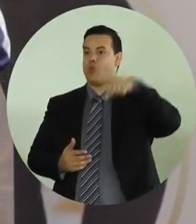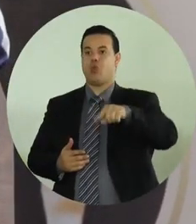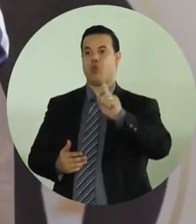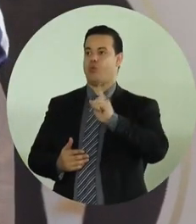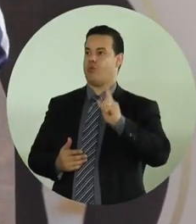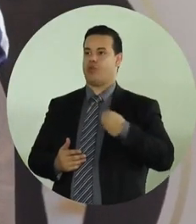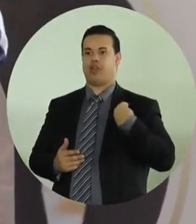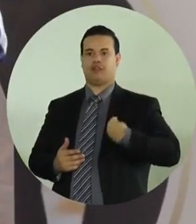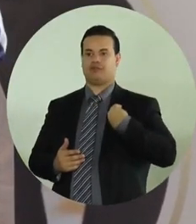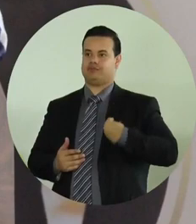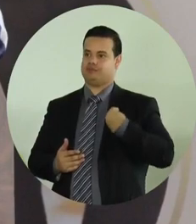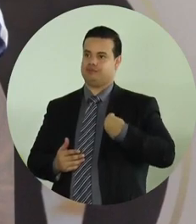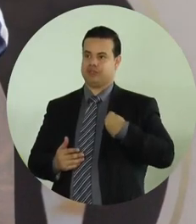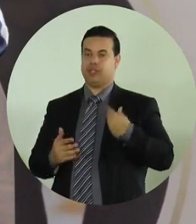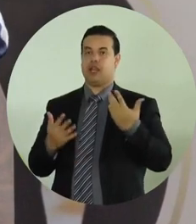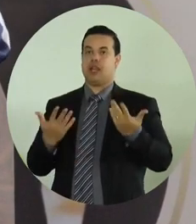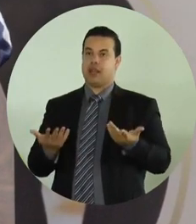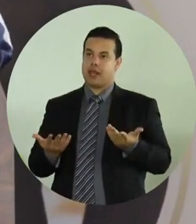conosco